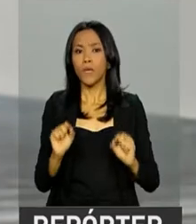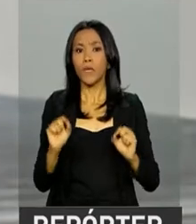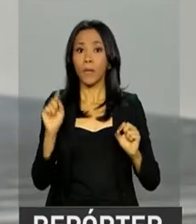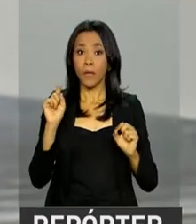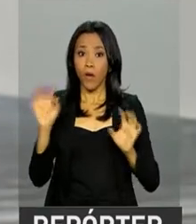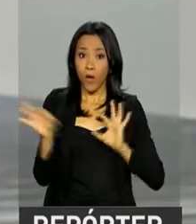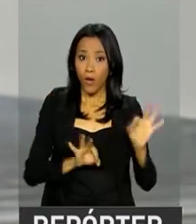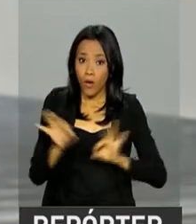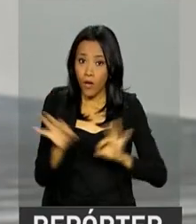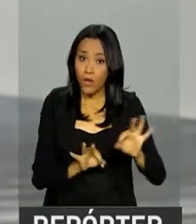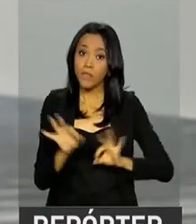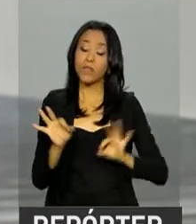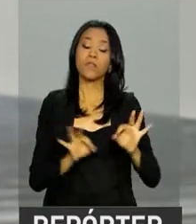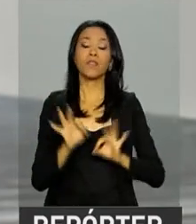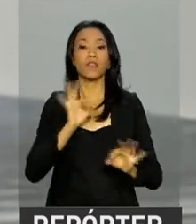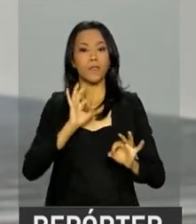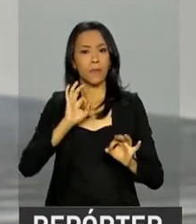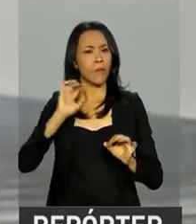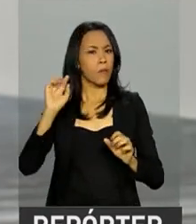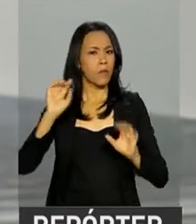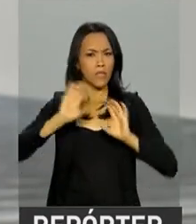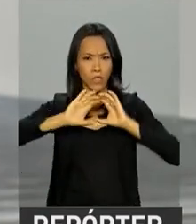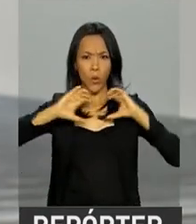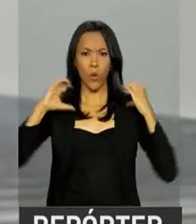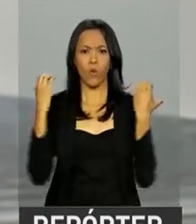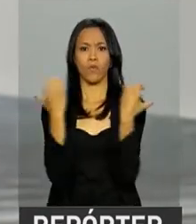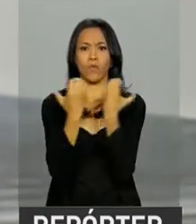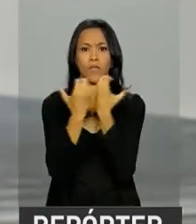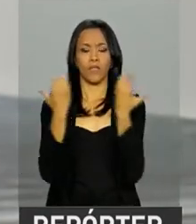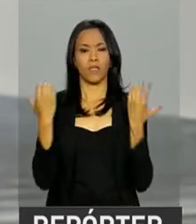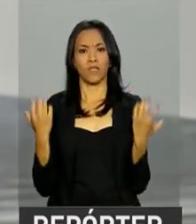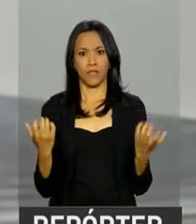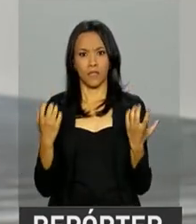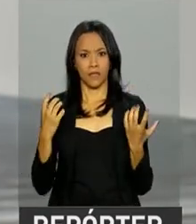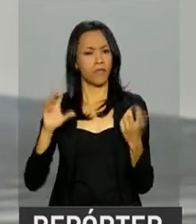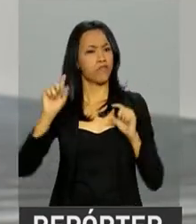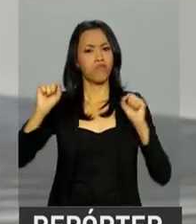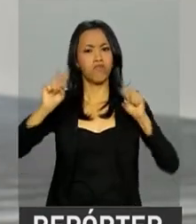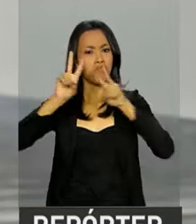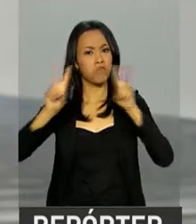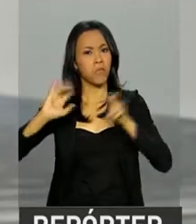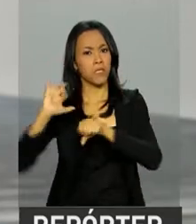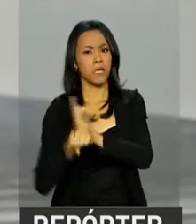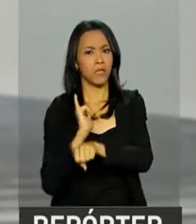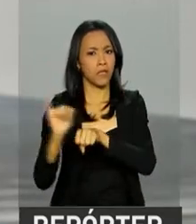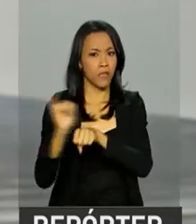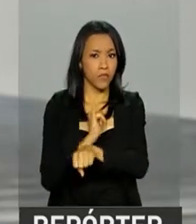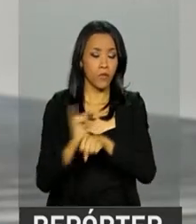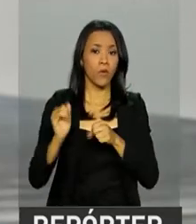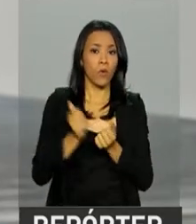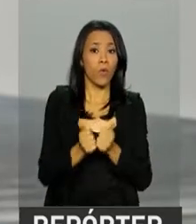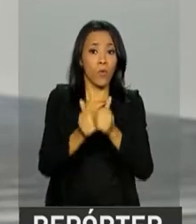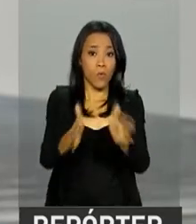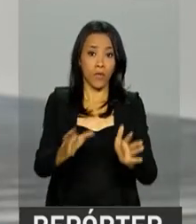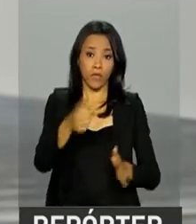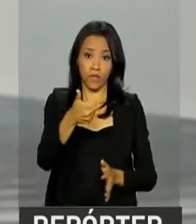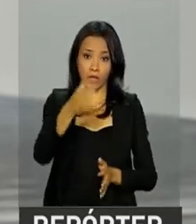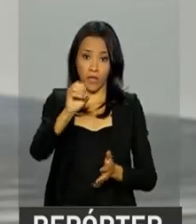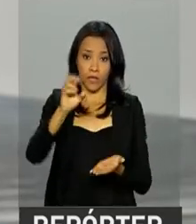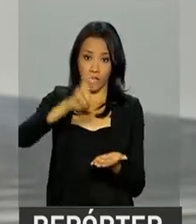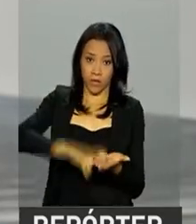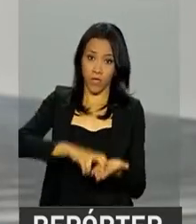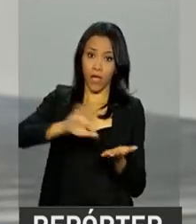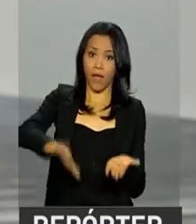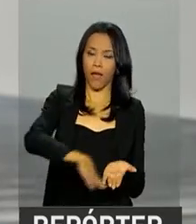primeira edição da série de conferências diálogos estratégicos o evento que vai das 10 horas da manhã até